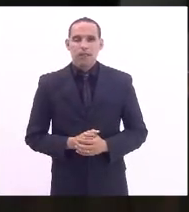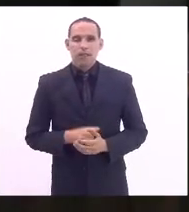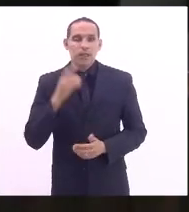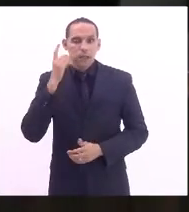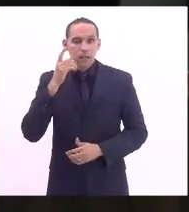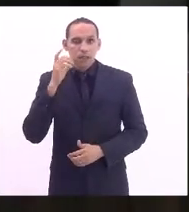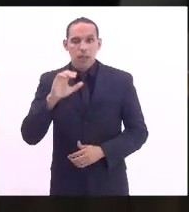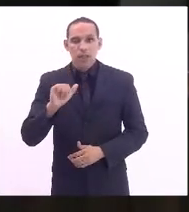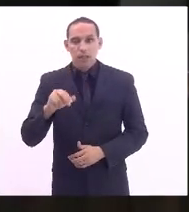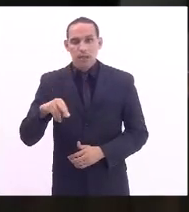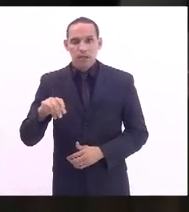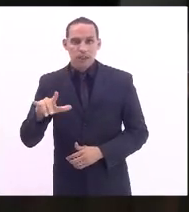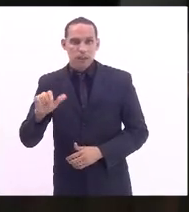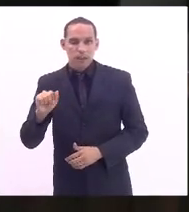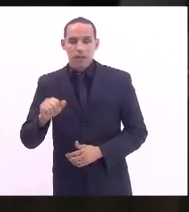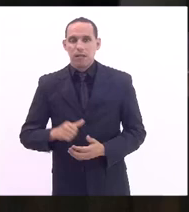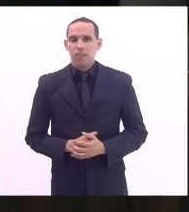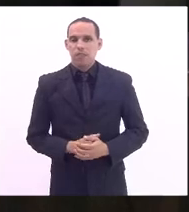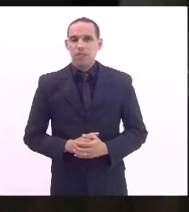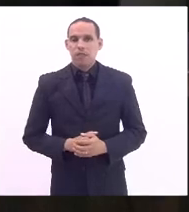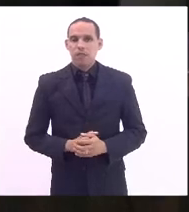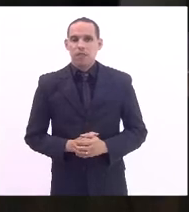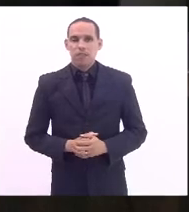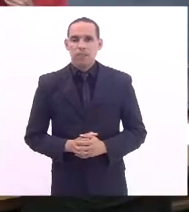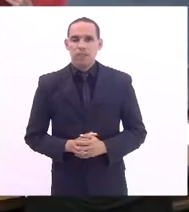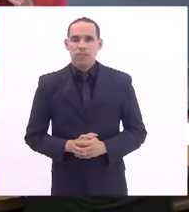Deputado Márcio Canella.